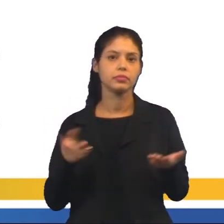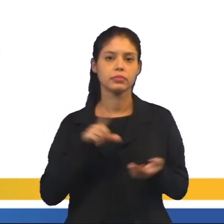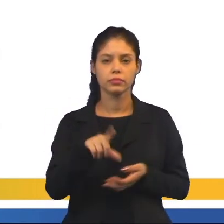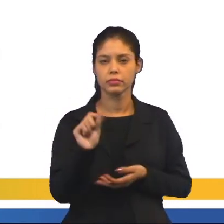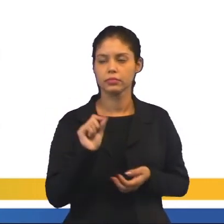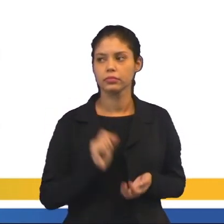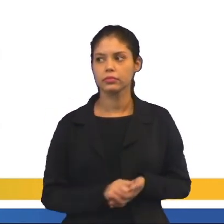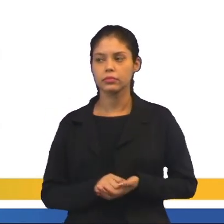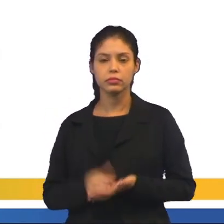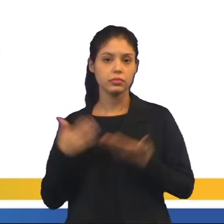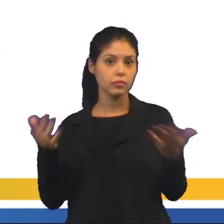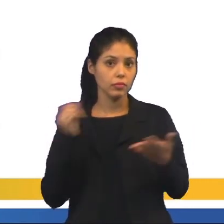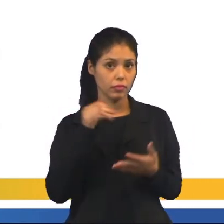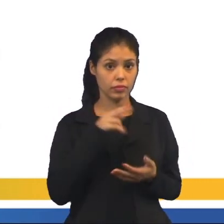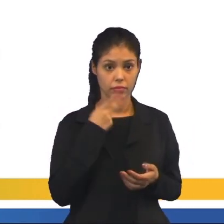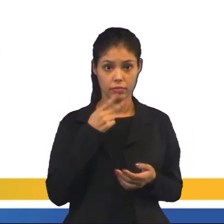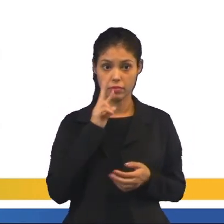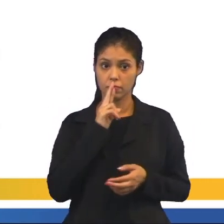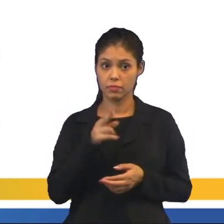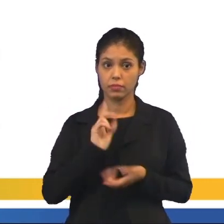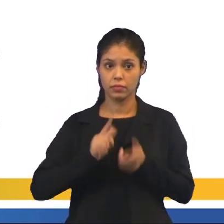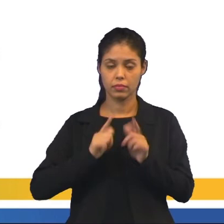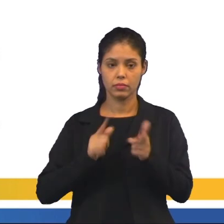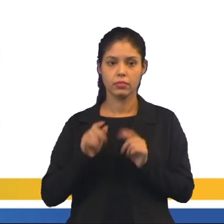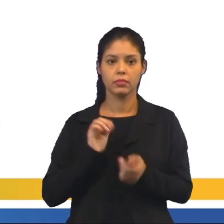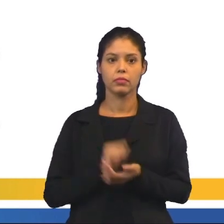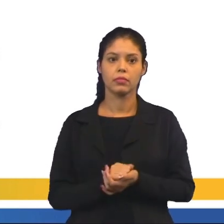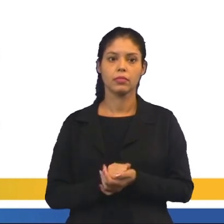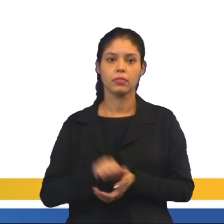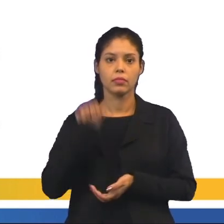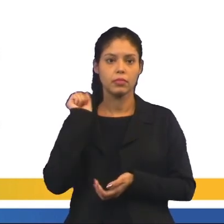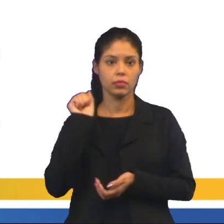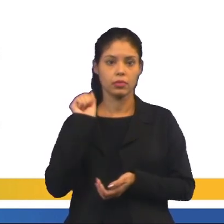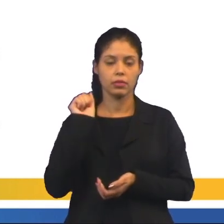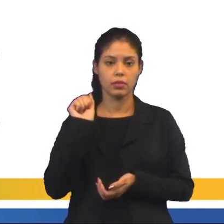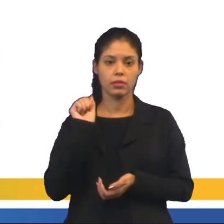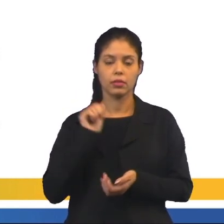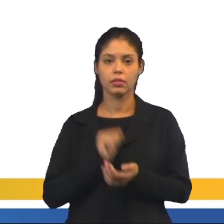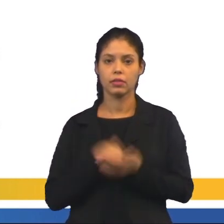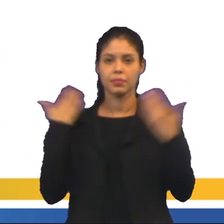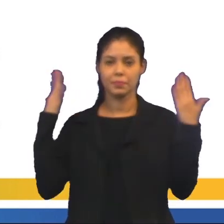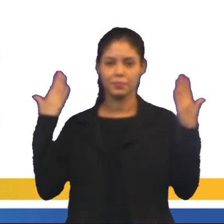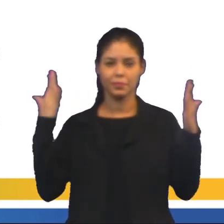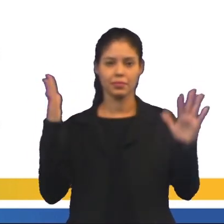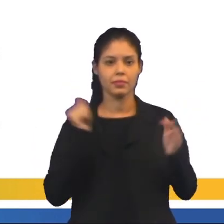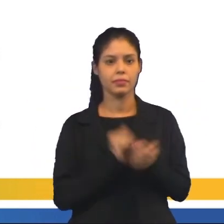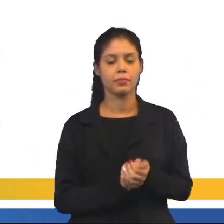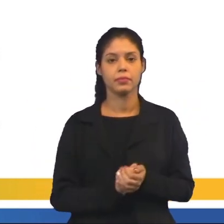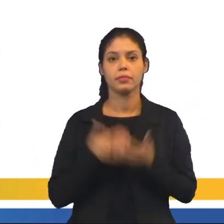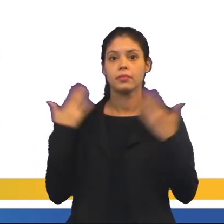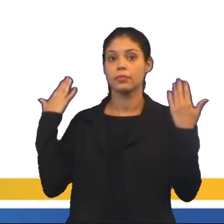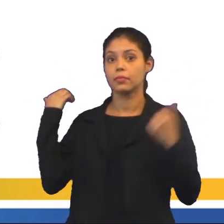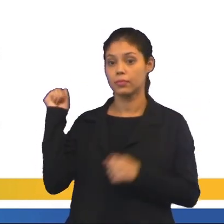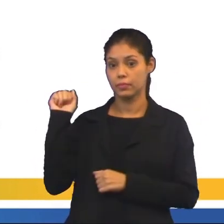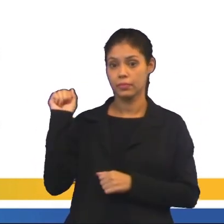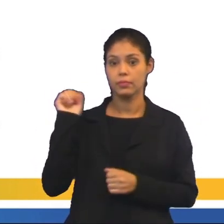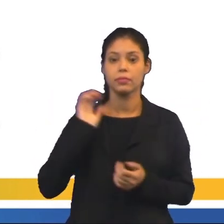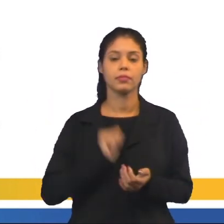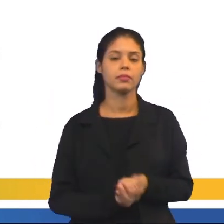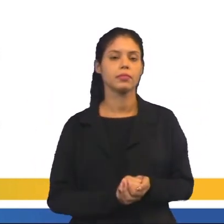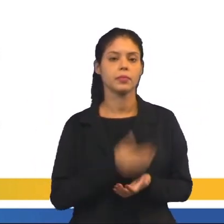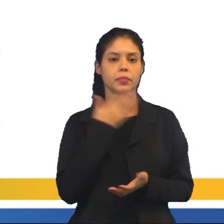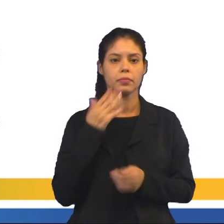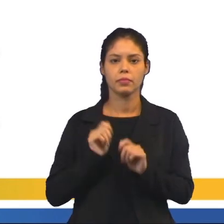você fez a sua escolha? Se você disse que a resposta correta é a letra B, letra A, tá certo, é a letra A.